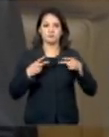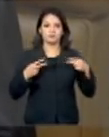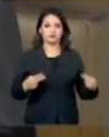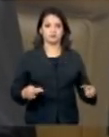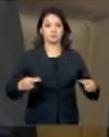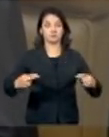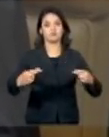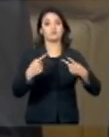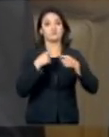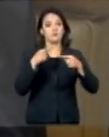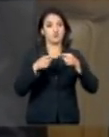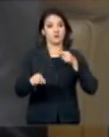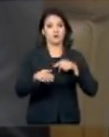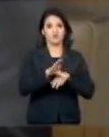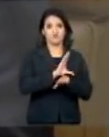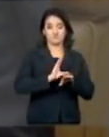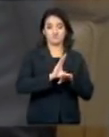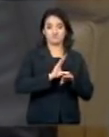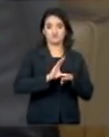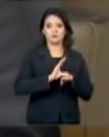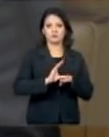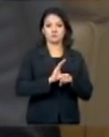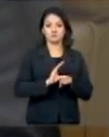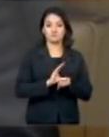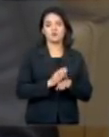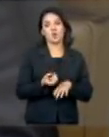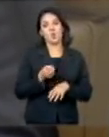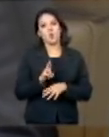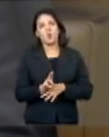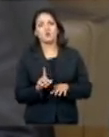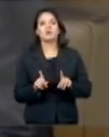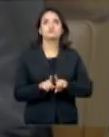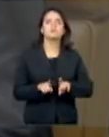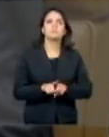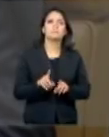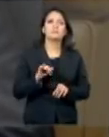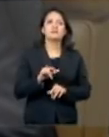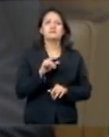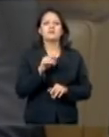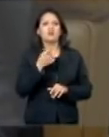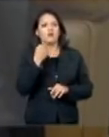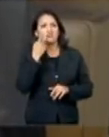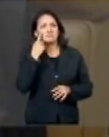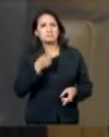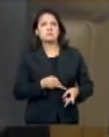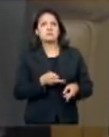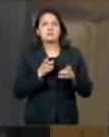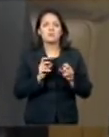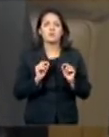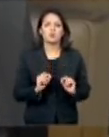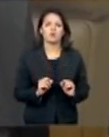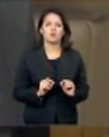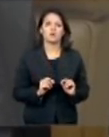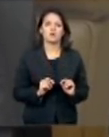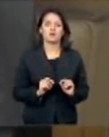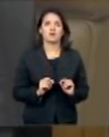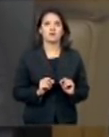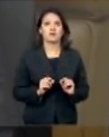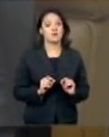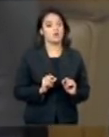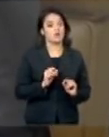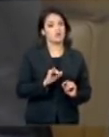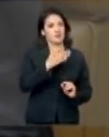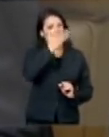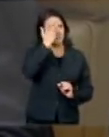inconstitucional ou se se verifica hipótese de má fé